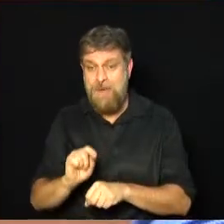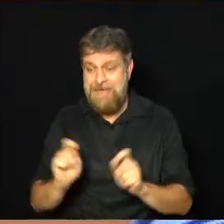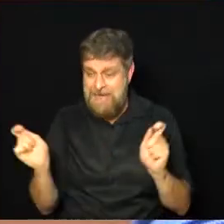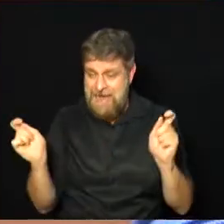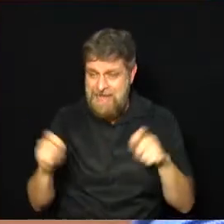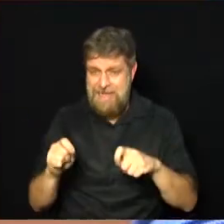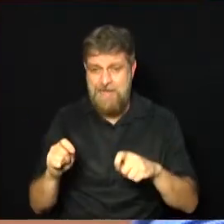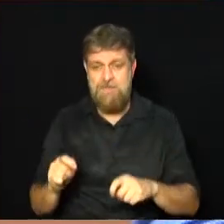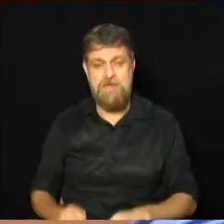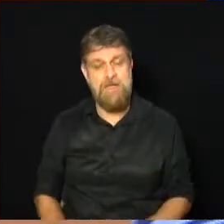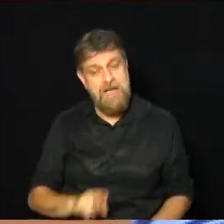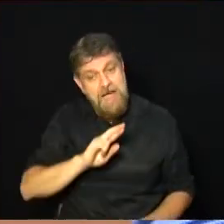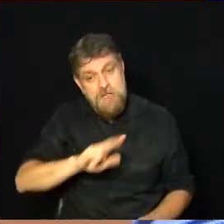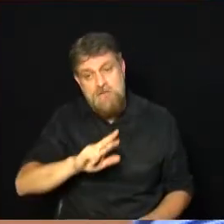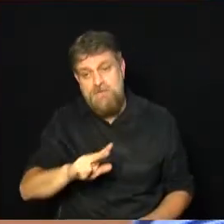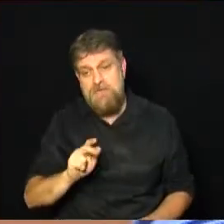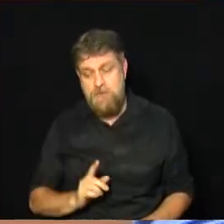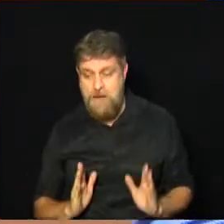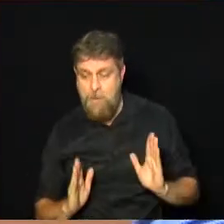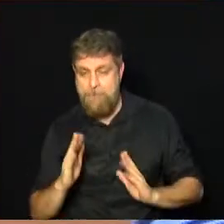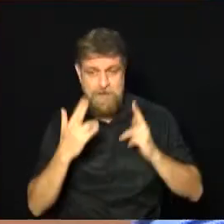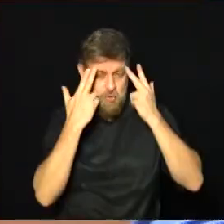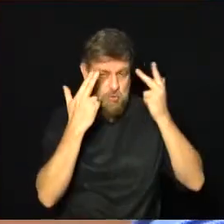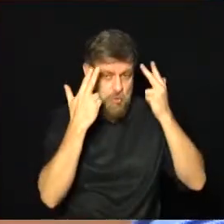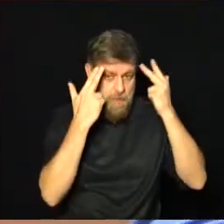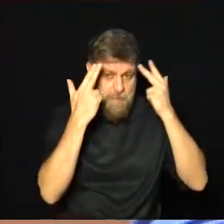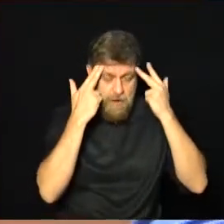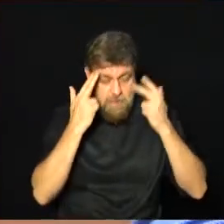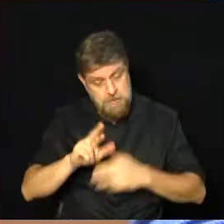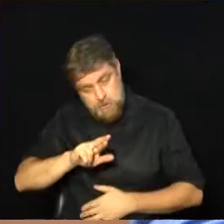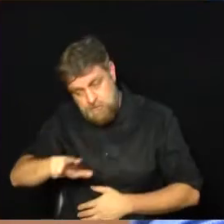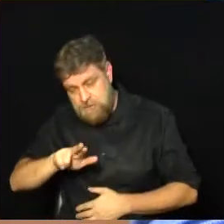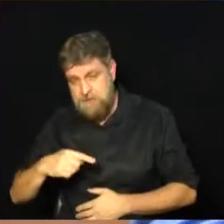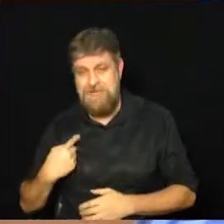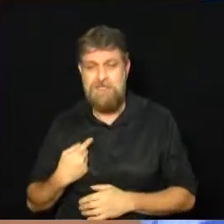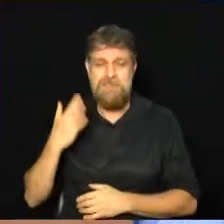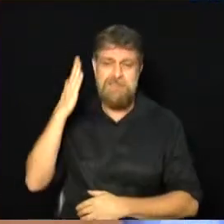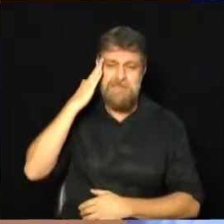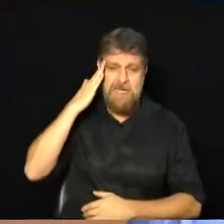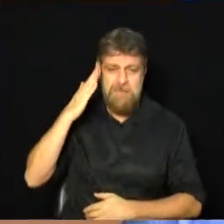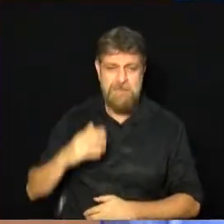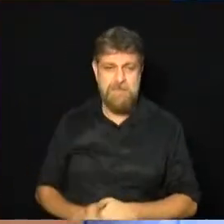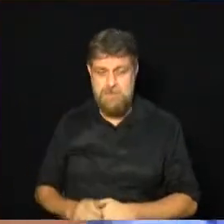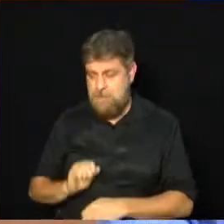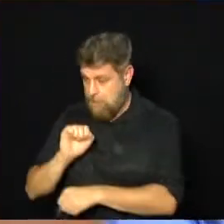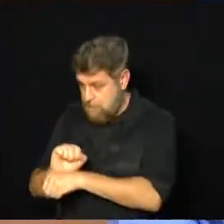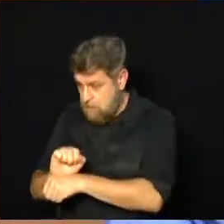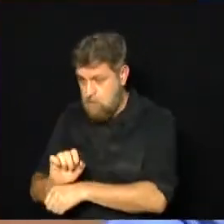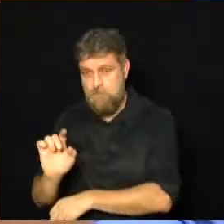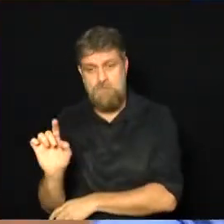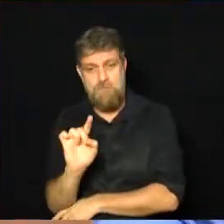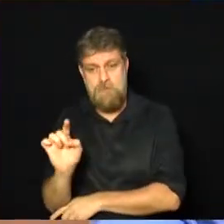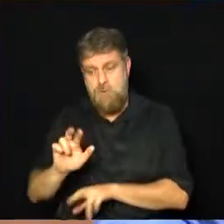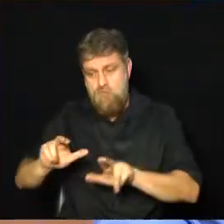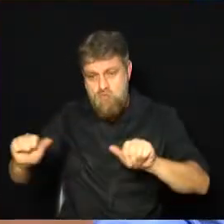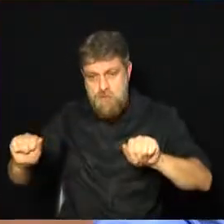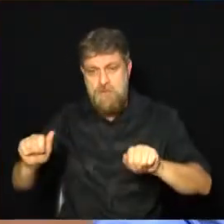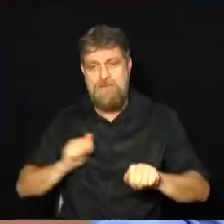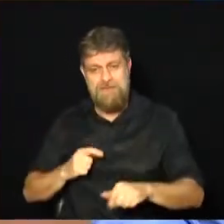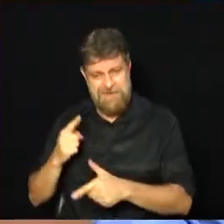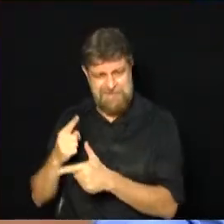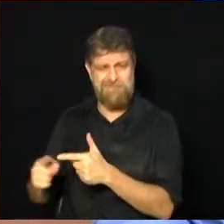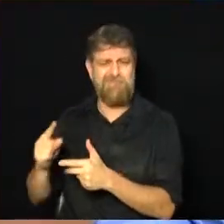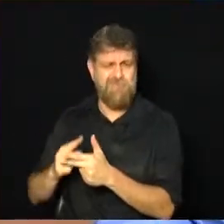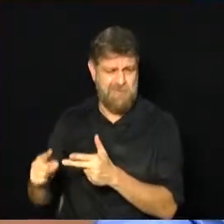normalidade, que não é o caso no desenvolvimento normal, é claro. Mas não parou a obra nunca. Mas tivemos muitos